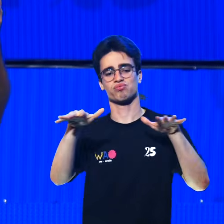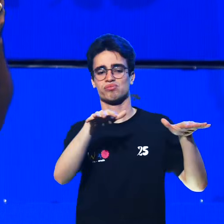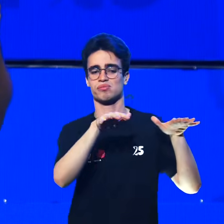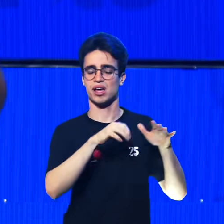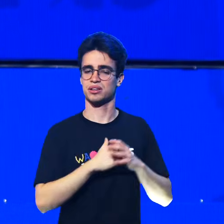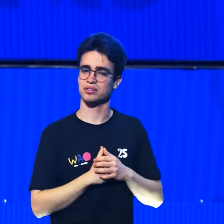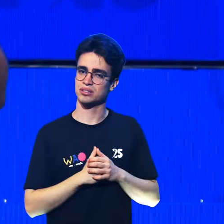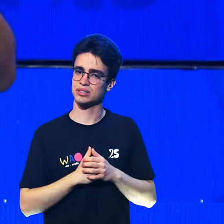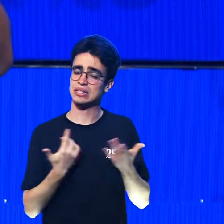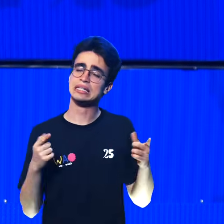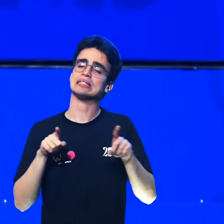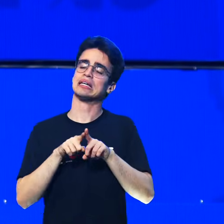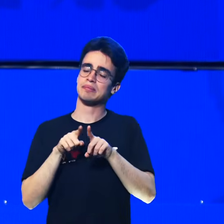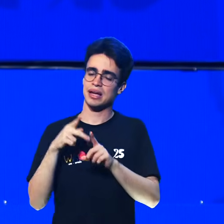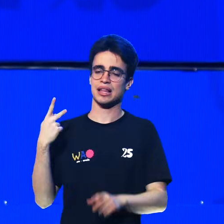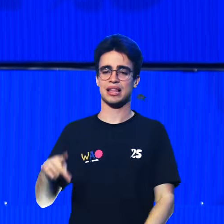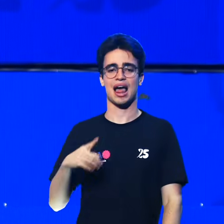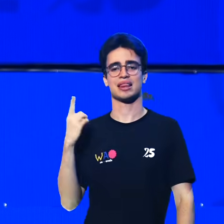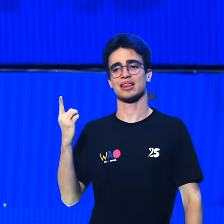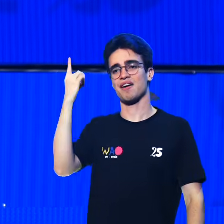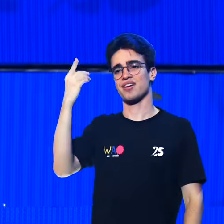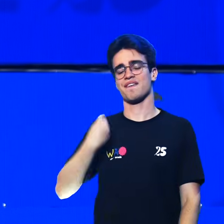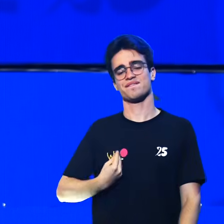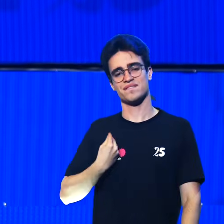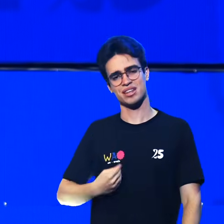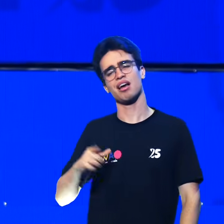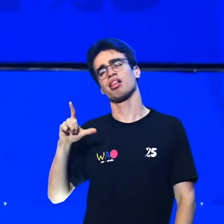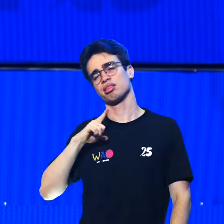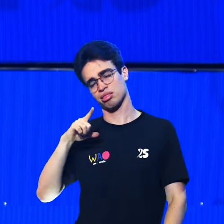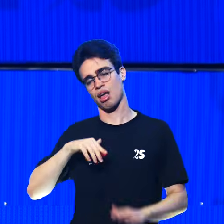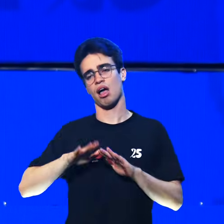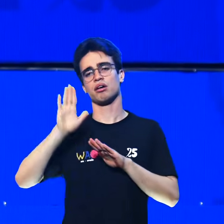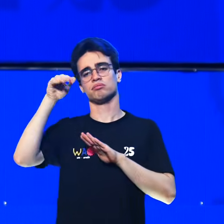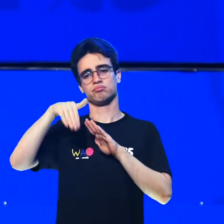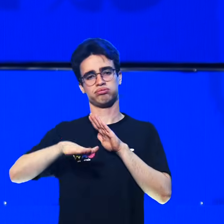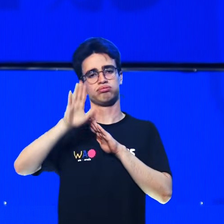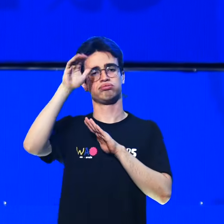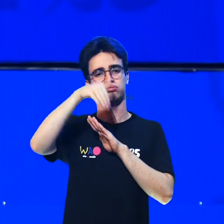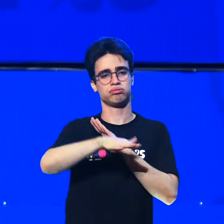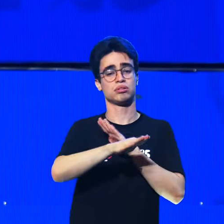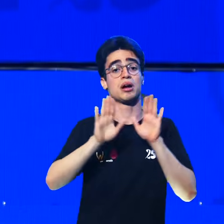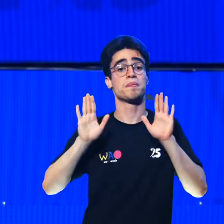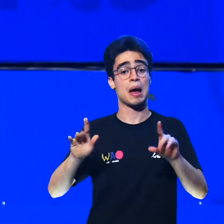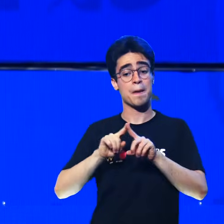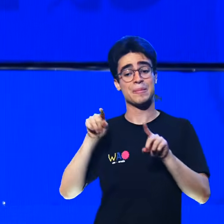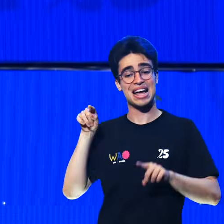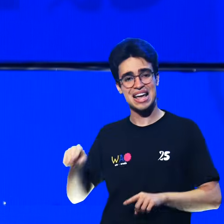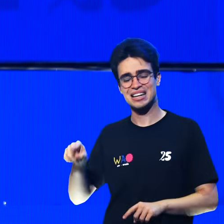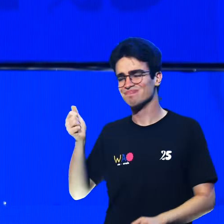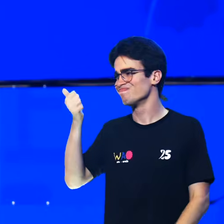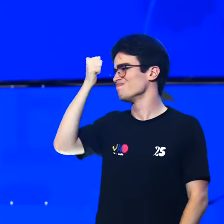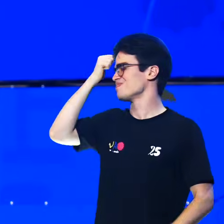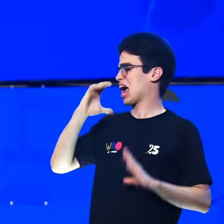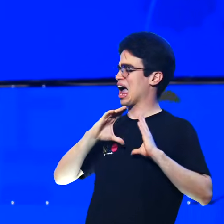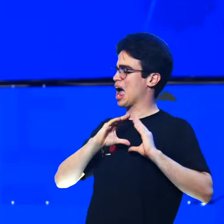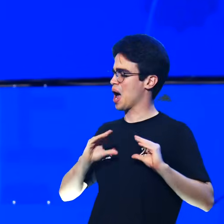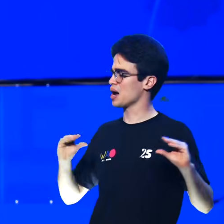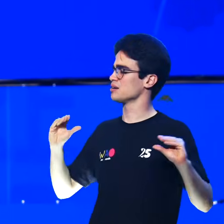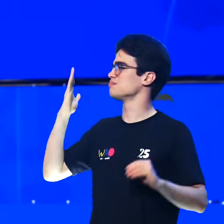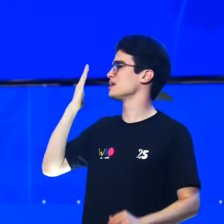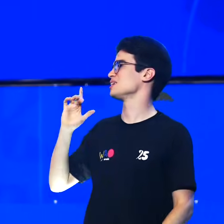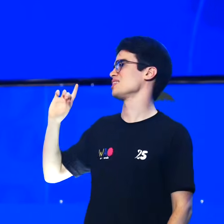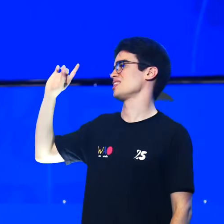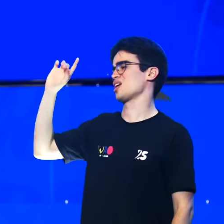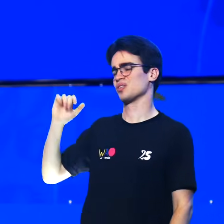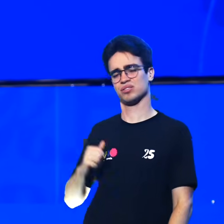de Davi, tantos altos e baixos, mas um homem que estava quebrantado diante de Deus. Mas toda essa